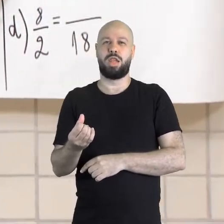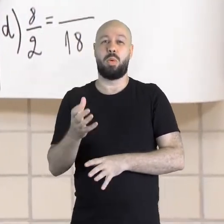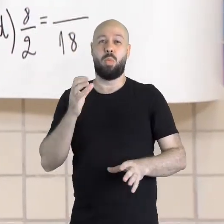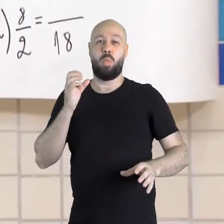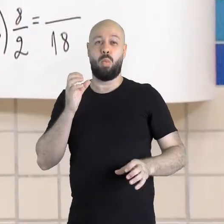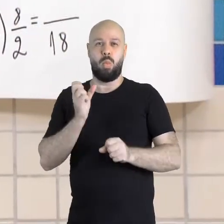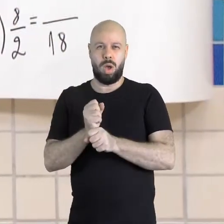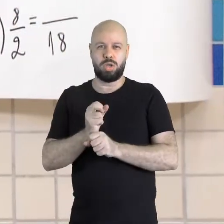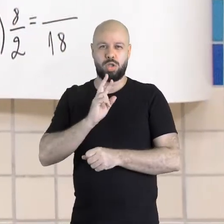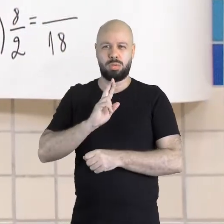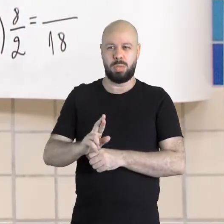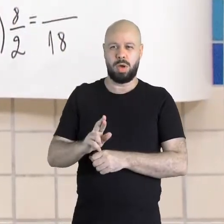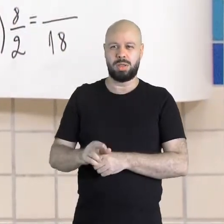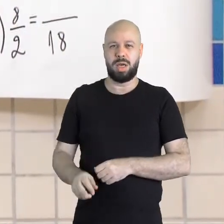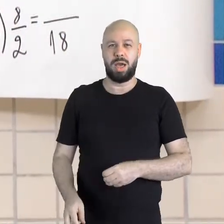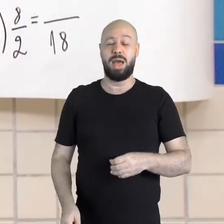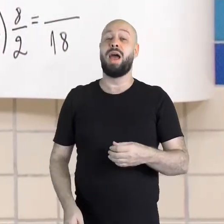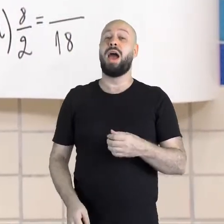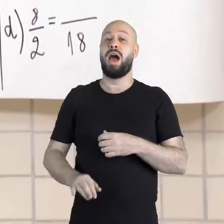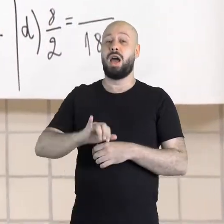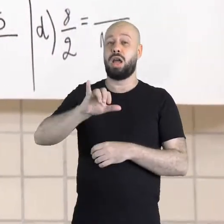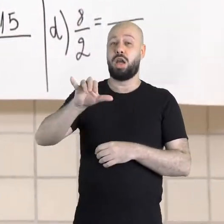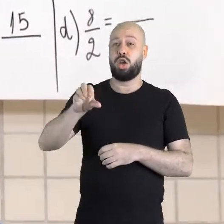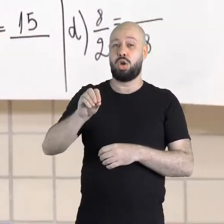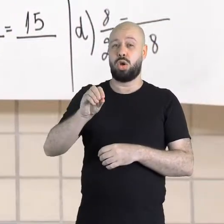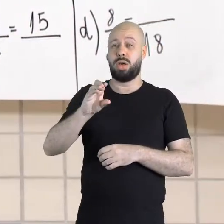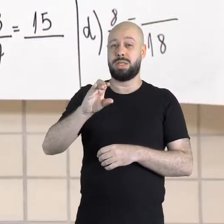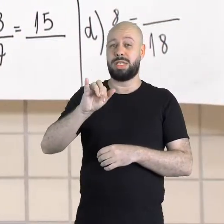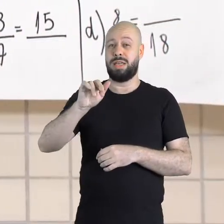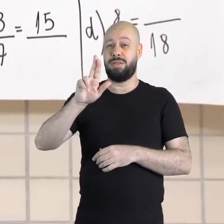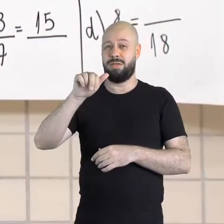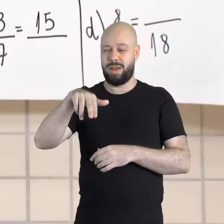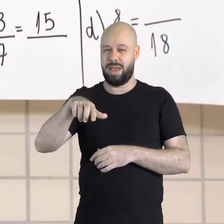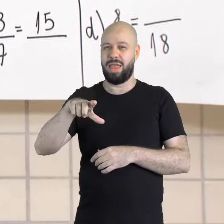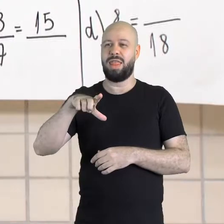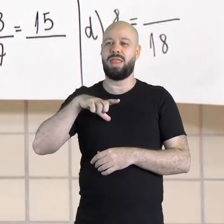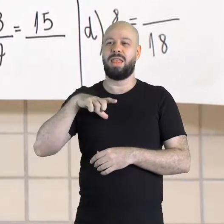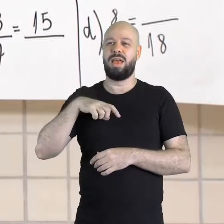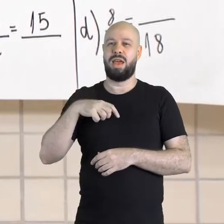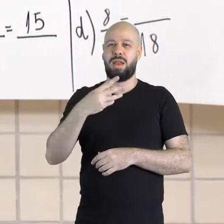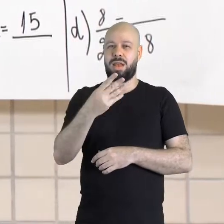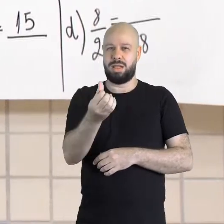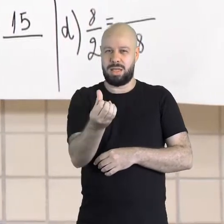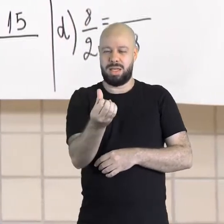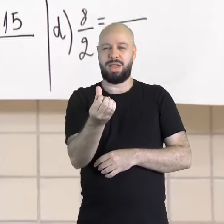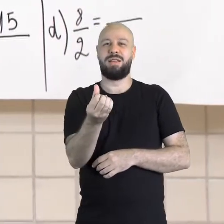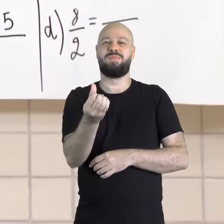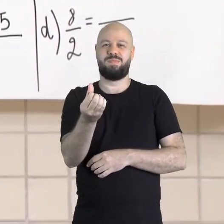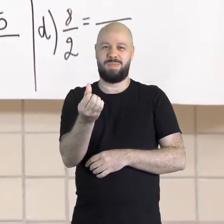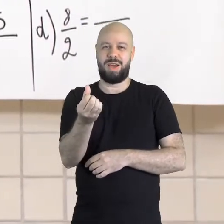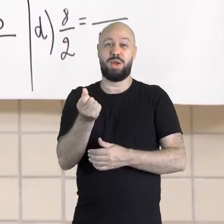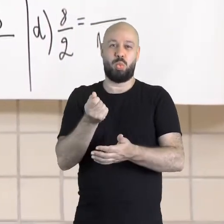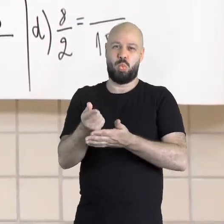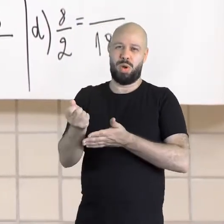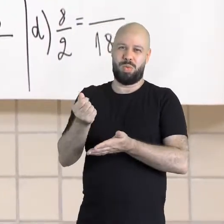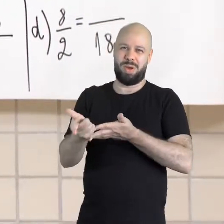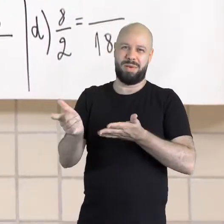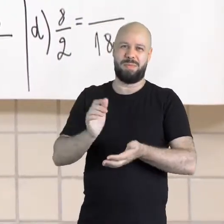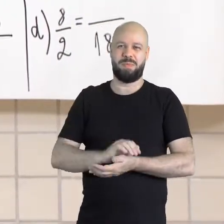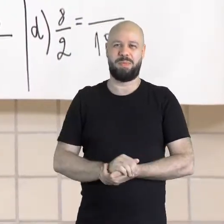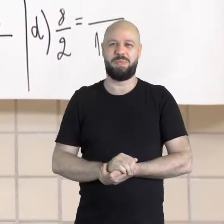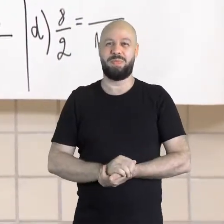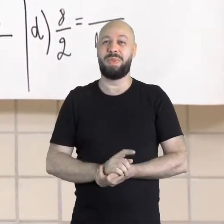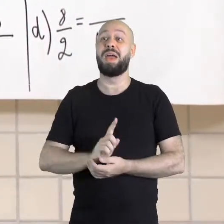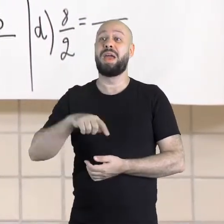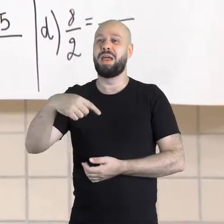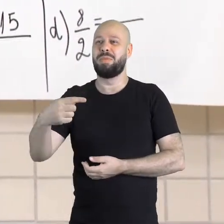R$ 36. Então, todo mês, o Josifran, ele tira 36, gasta todo mês. Nós vamos ver com ele depois,